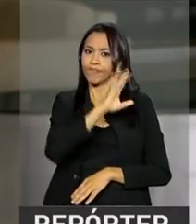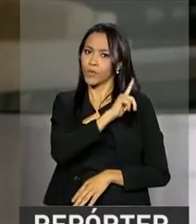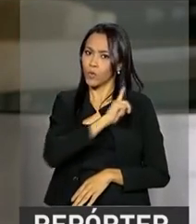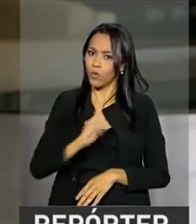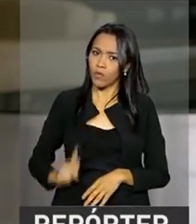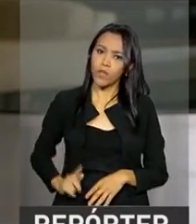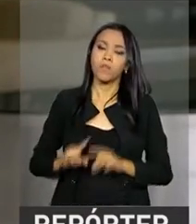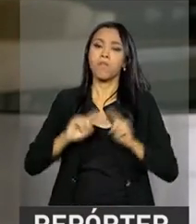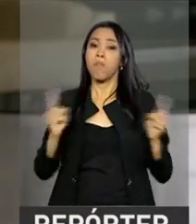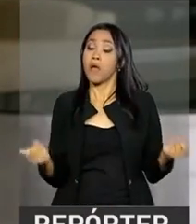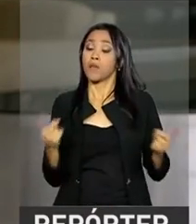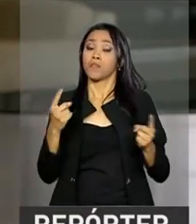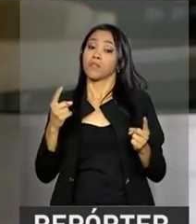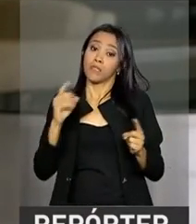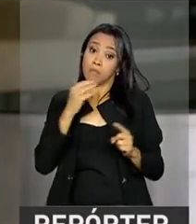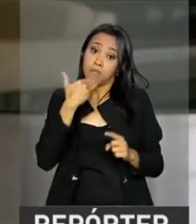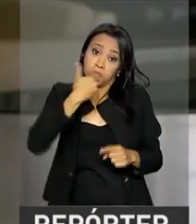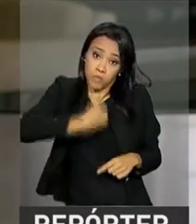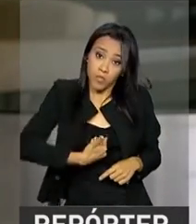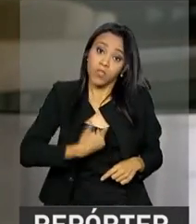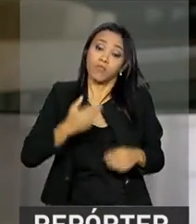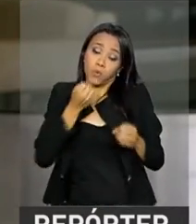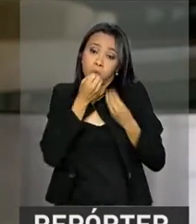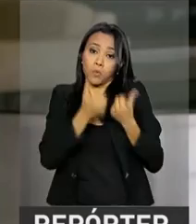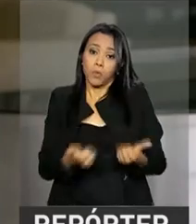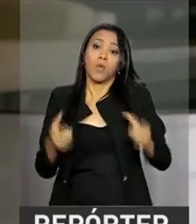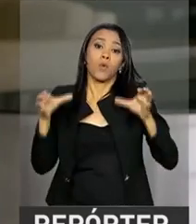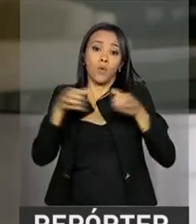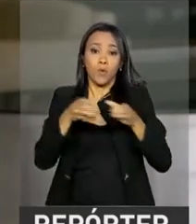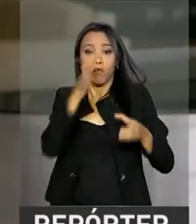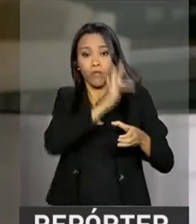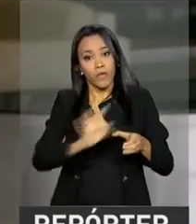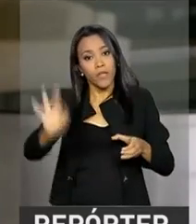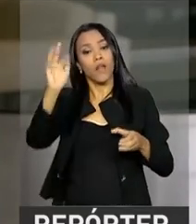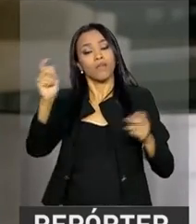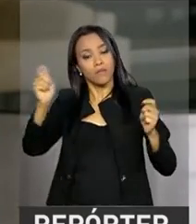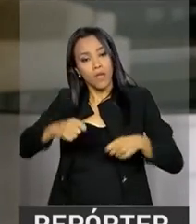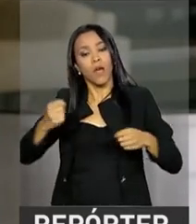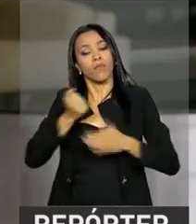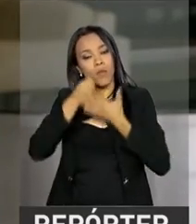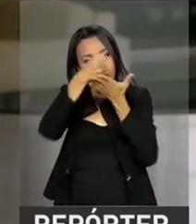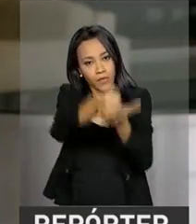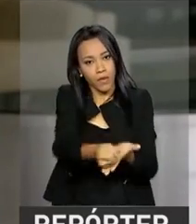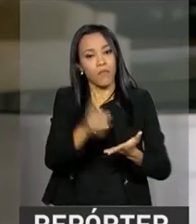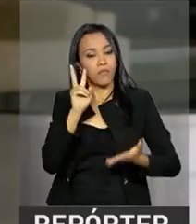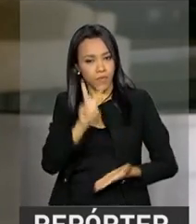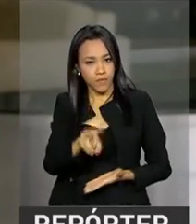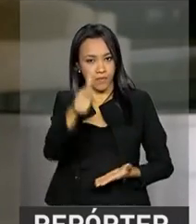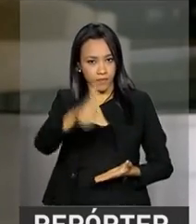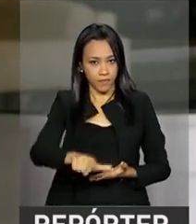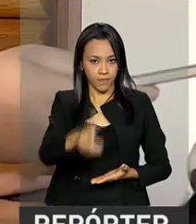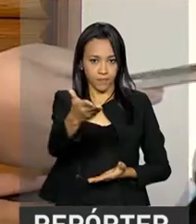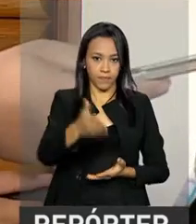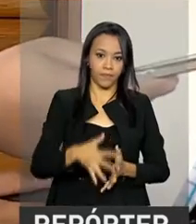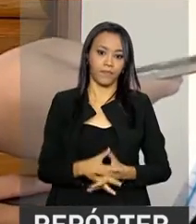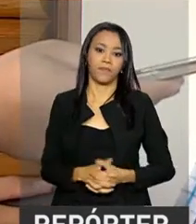estará pronto que necessário para atuar assim que for chamado vamos ouvir